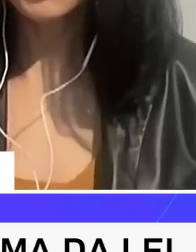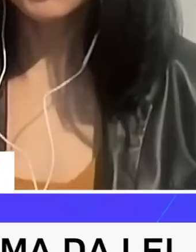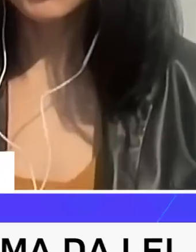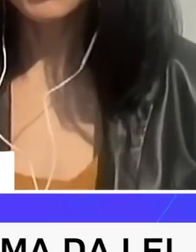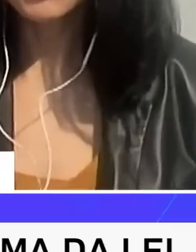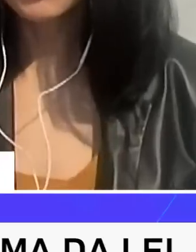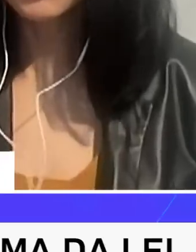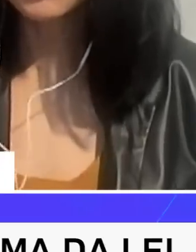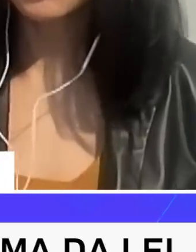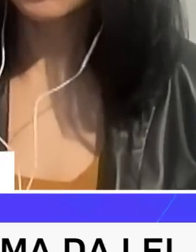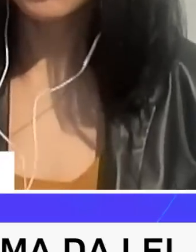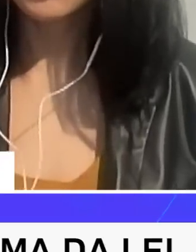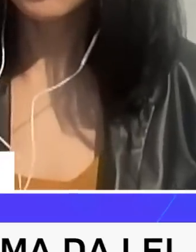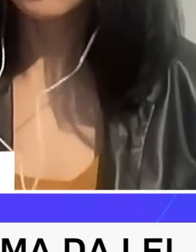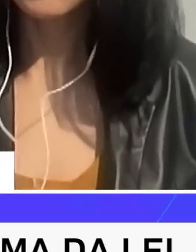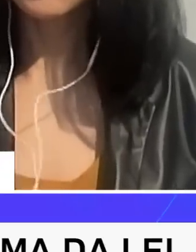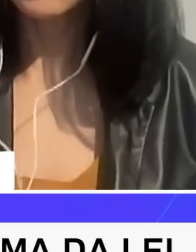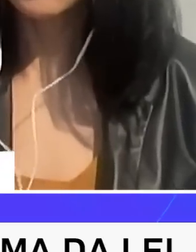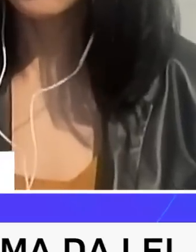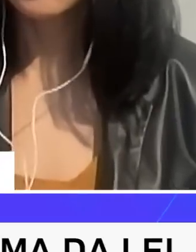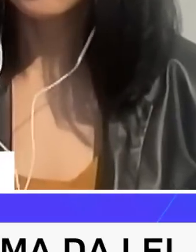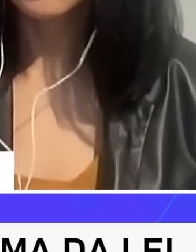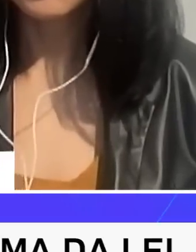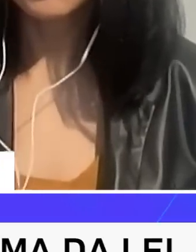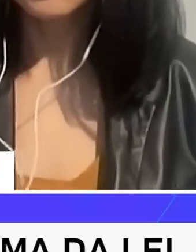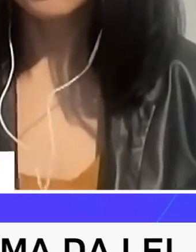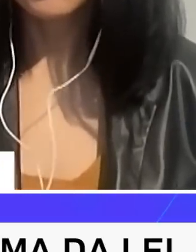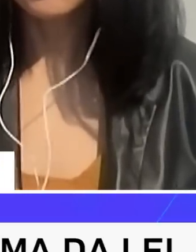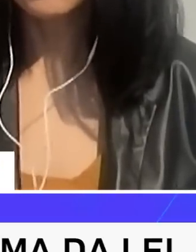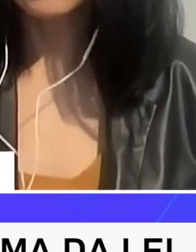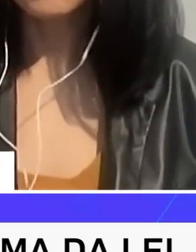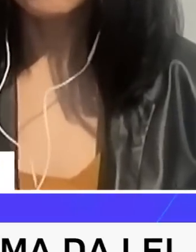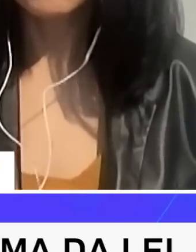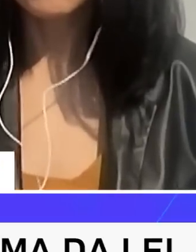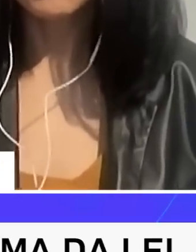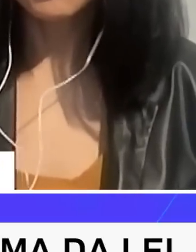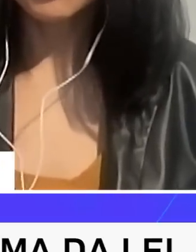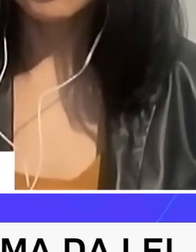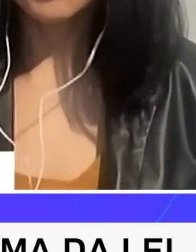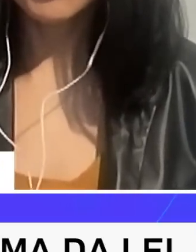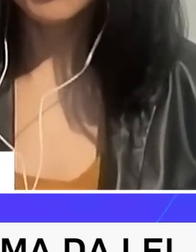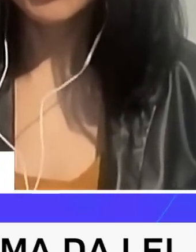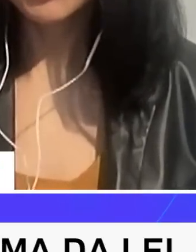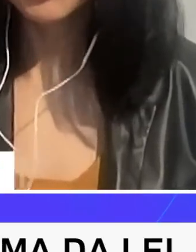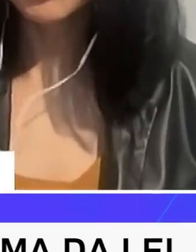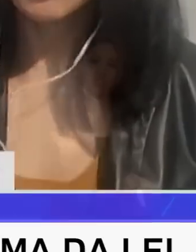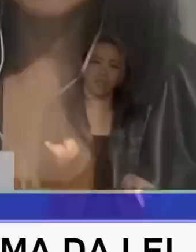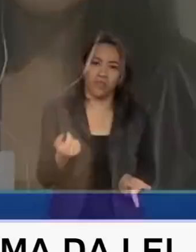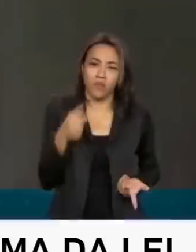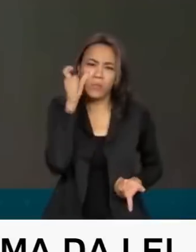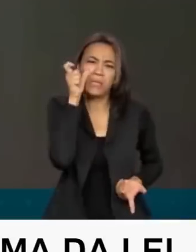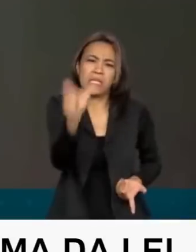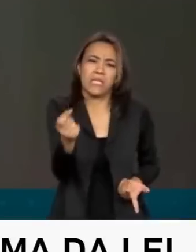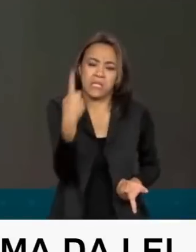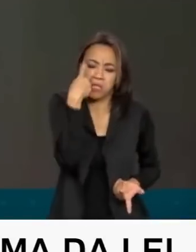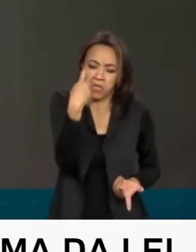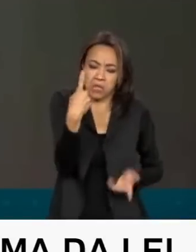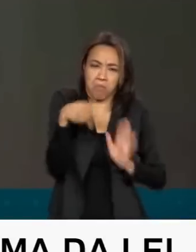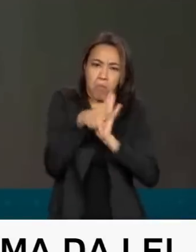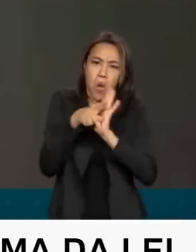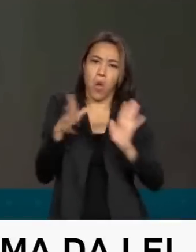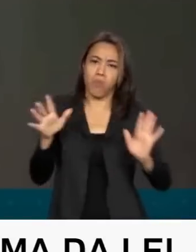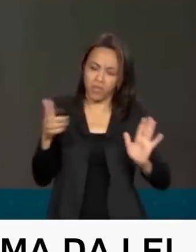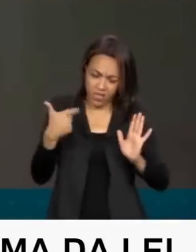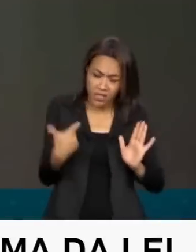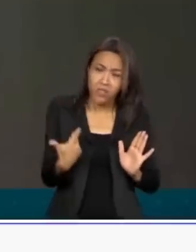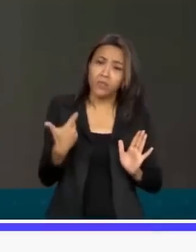sou Alexandre de Moraes ele determinou a Bim que a agência Brasileira de inteligência e a polícia militar do Distrito